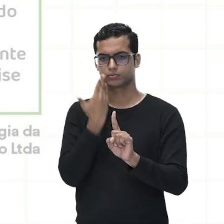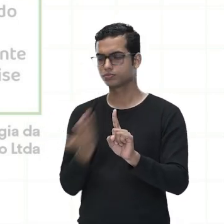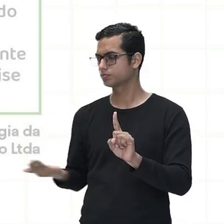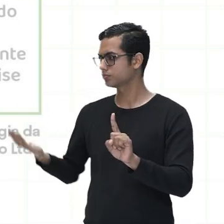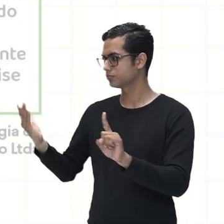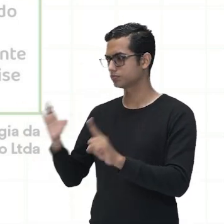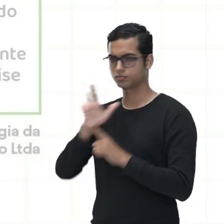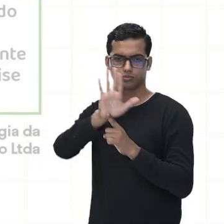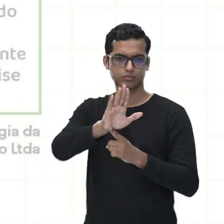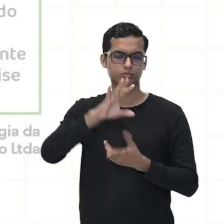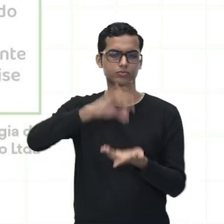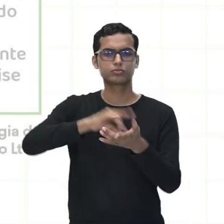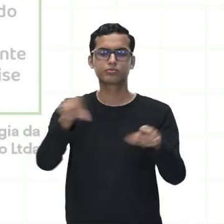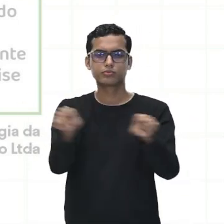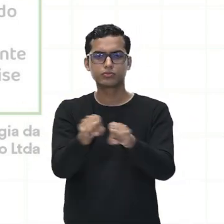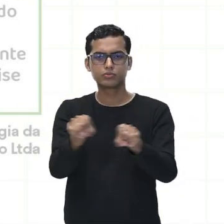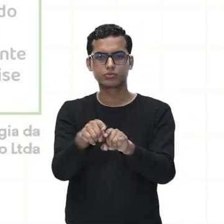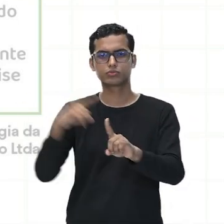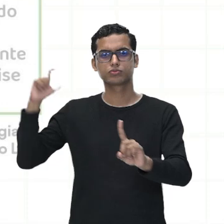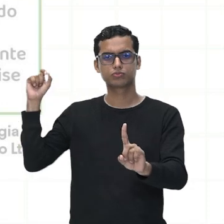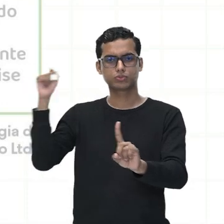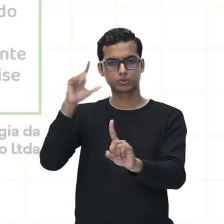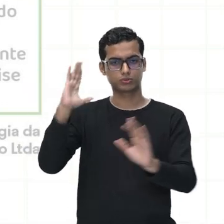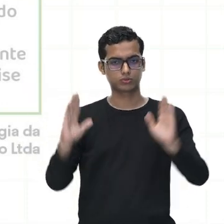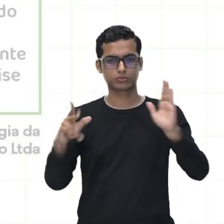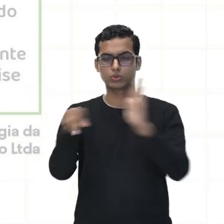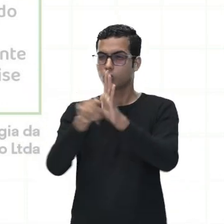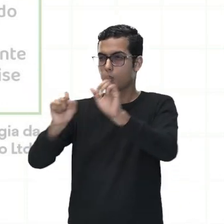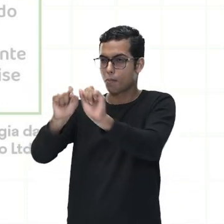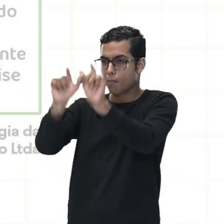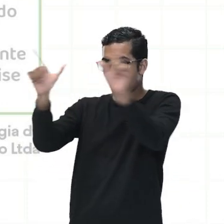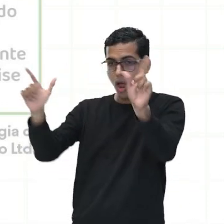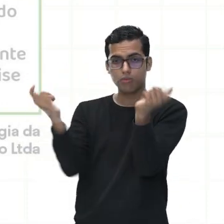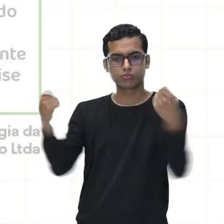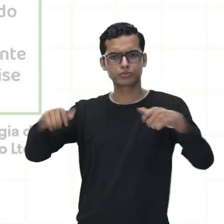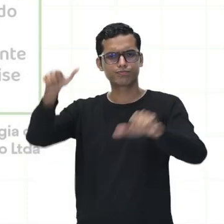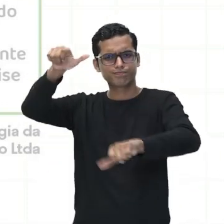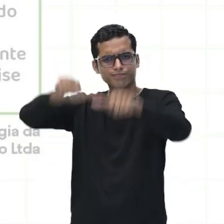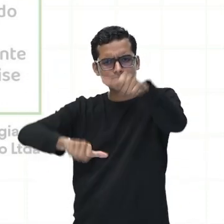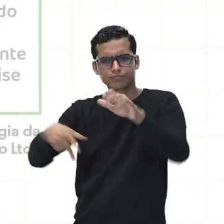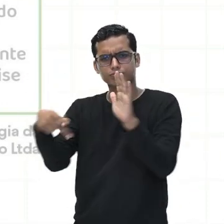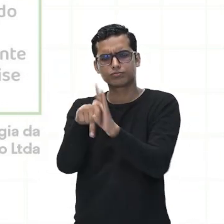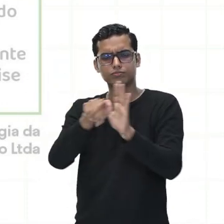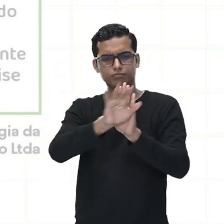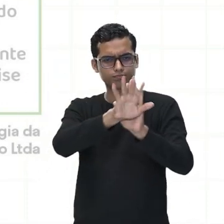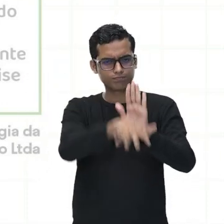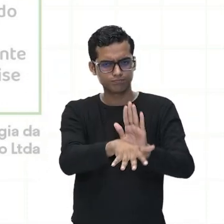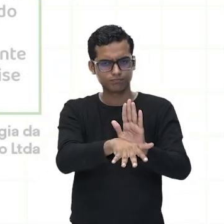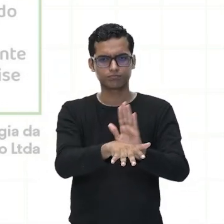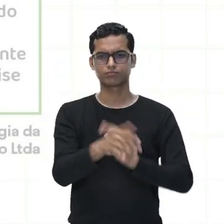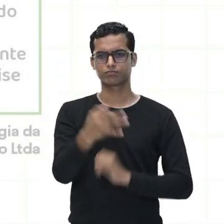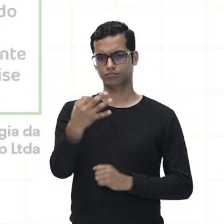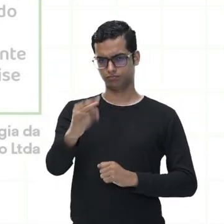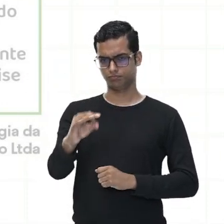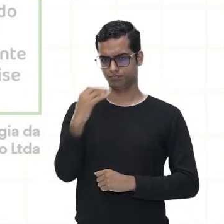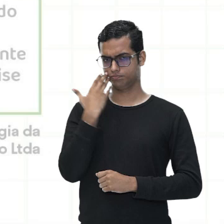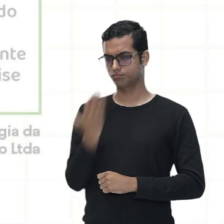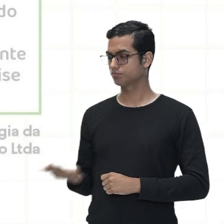incidência de luz solar durante o dia, possibilitando a análise das sombras. Observem